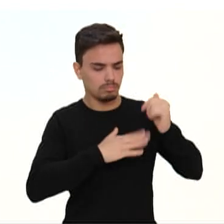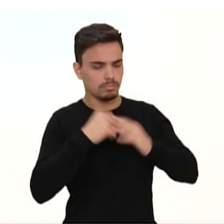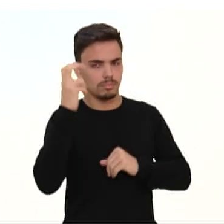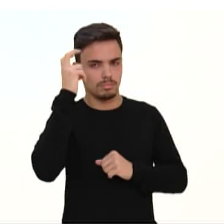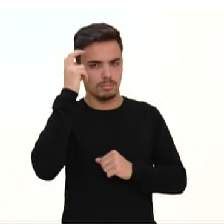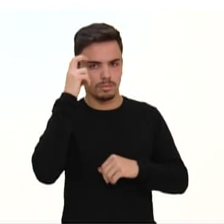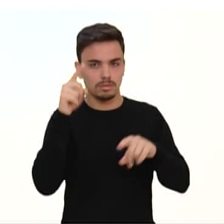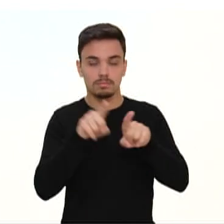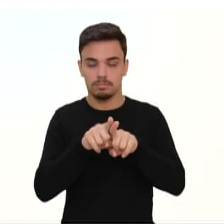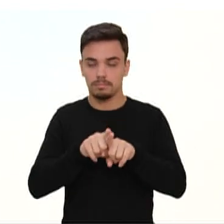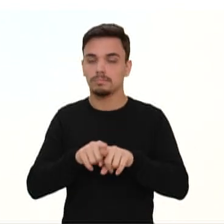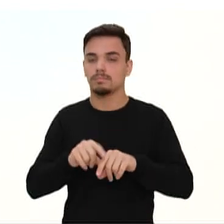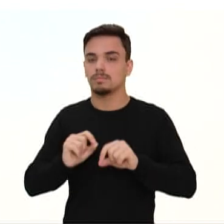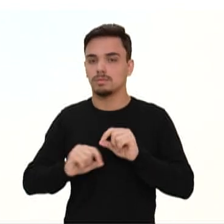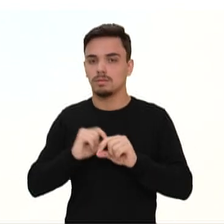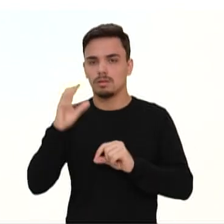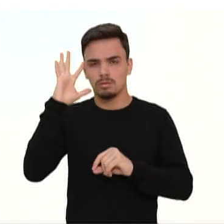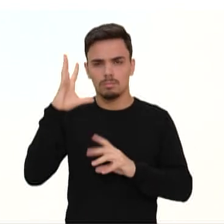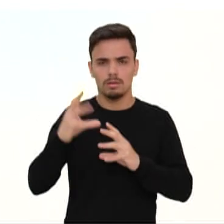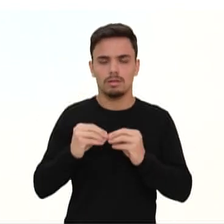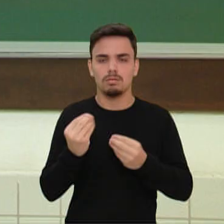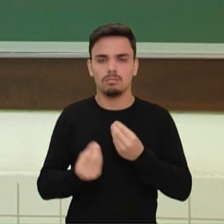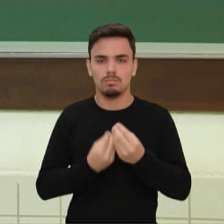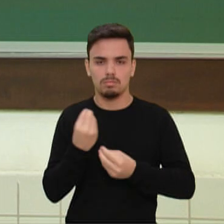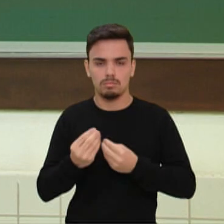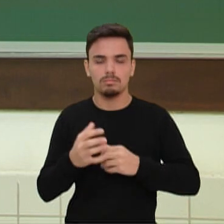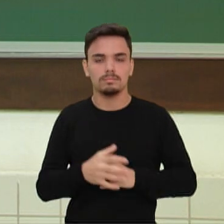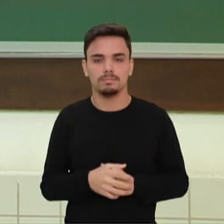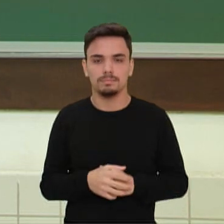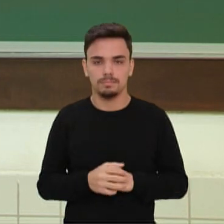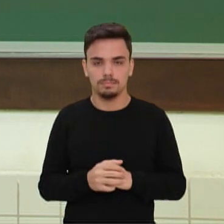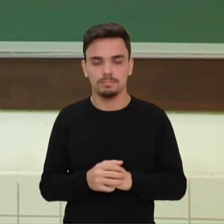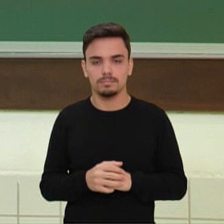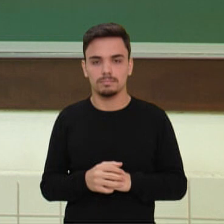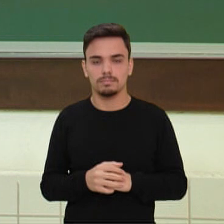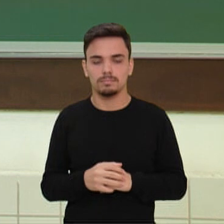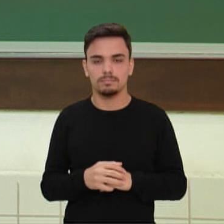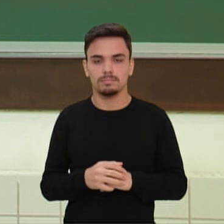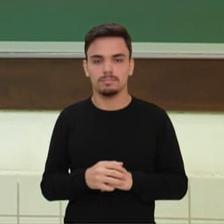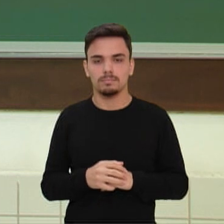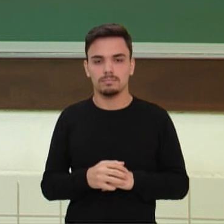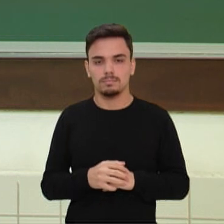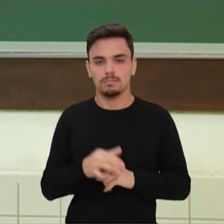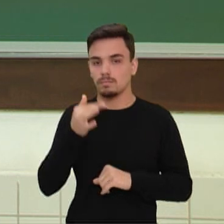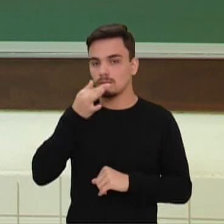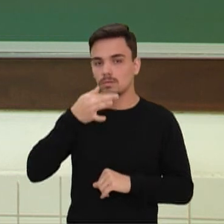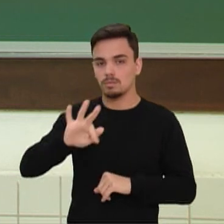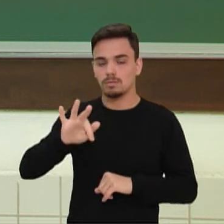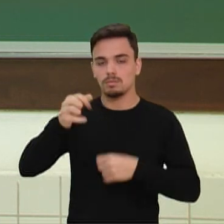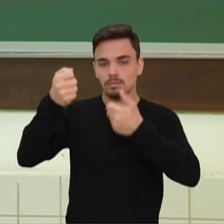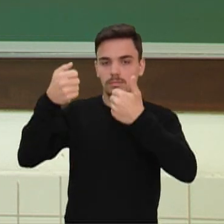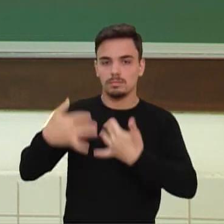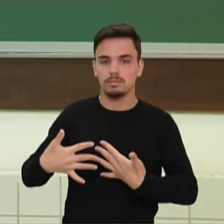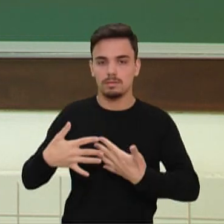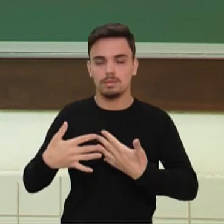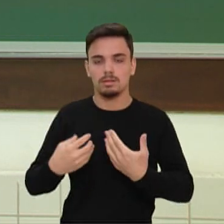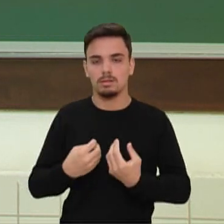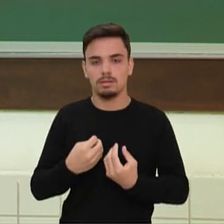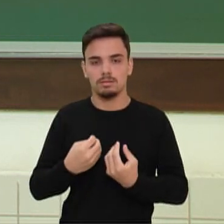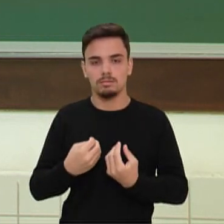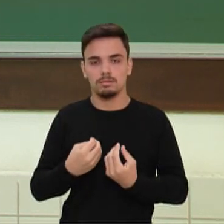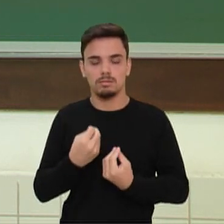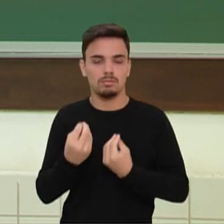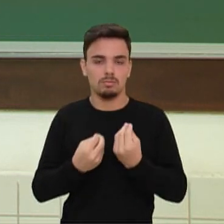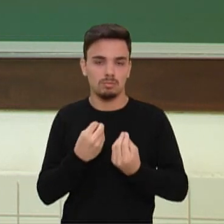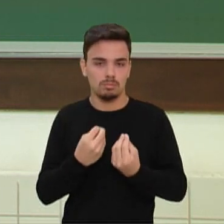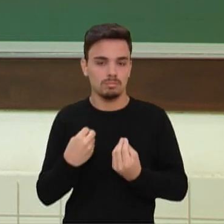caso a sublimação. Então vamos tentar entender isto daqui. O Freud lá vai dizer, no Mal-Estar na Civilização,